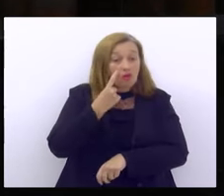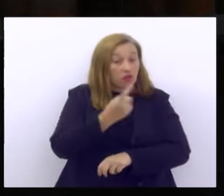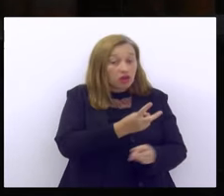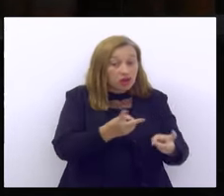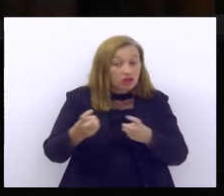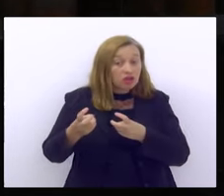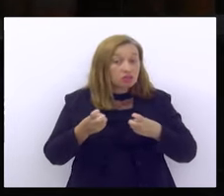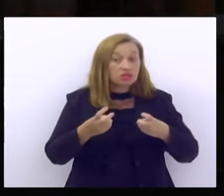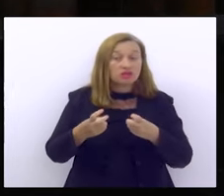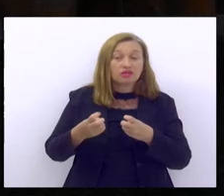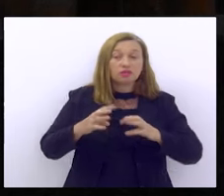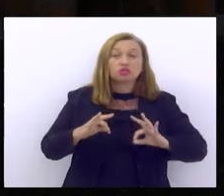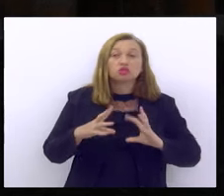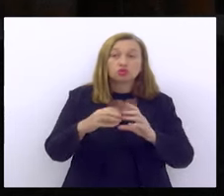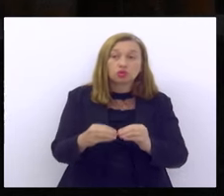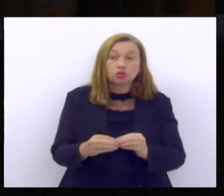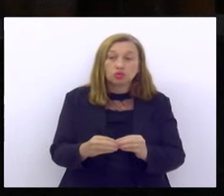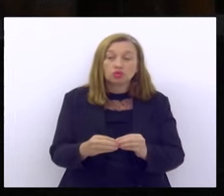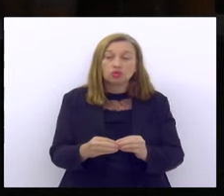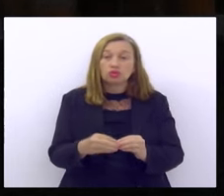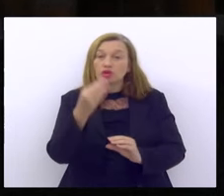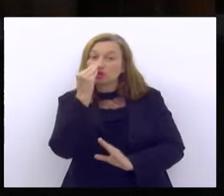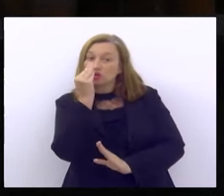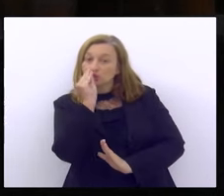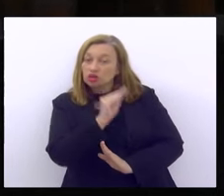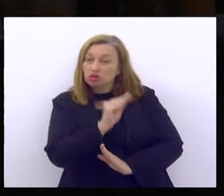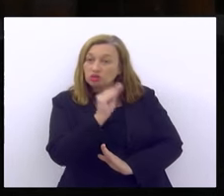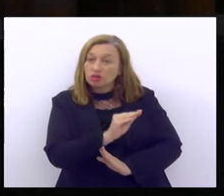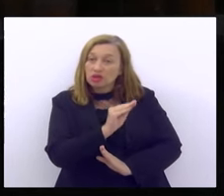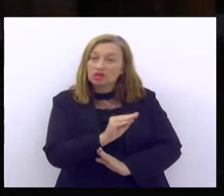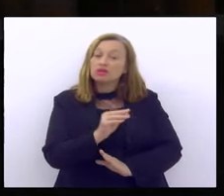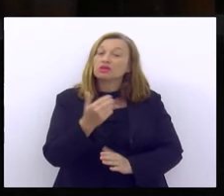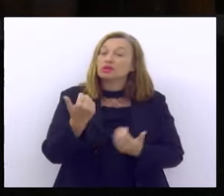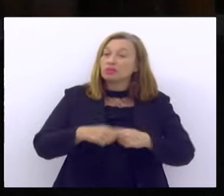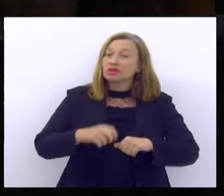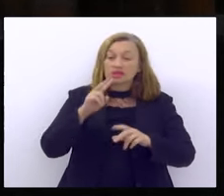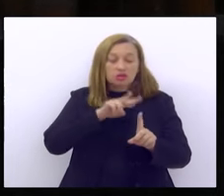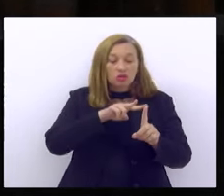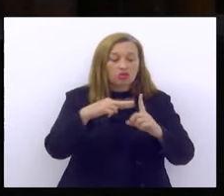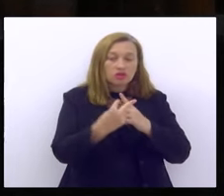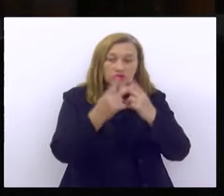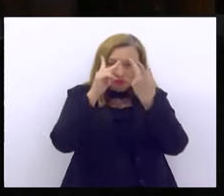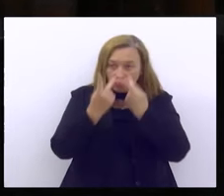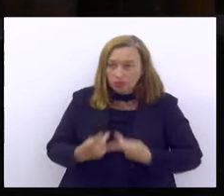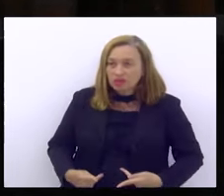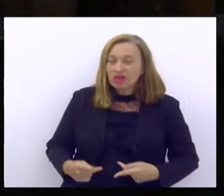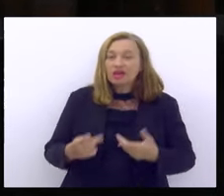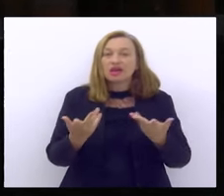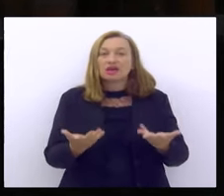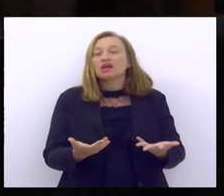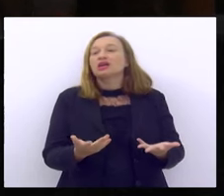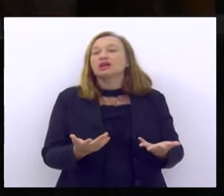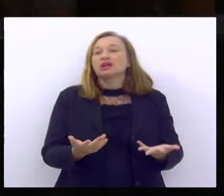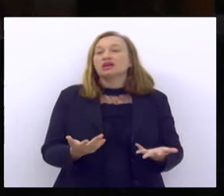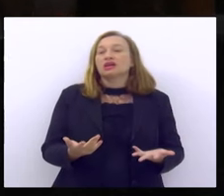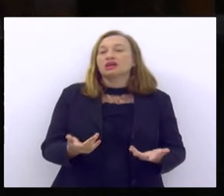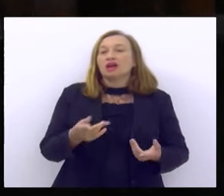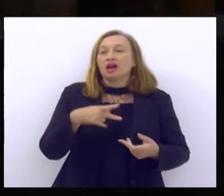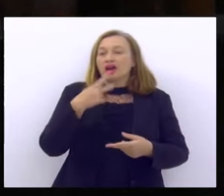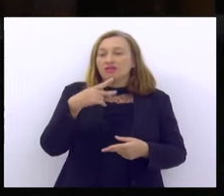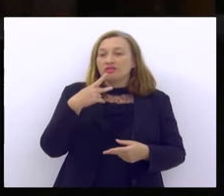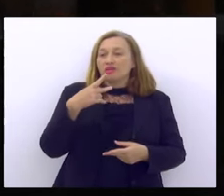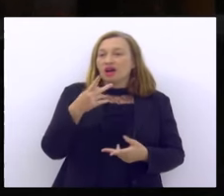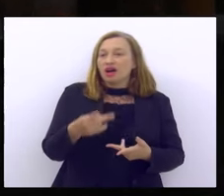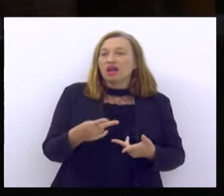essas violações, com a humanização que elas precisam, sair dos discursos falaciosos, do discurso